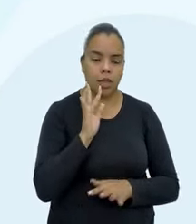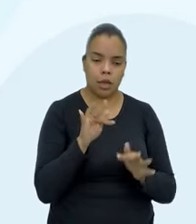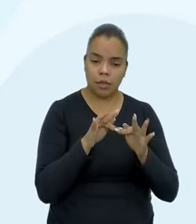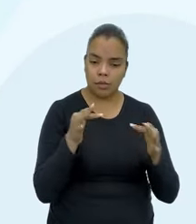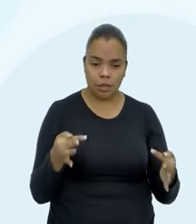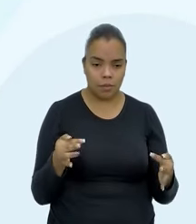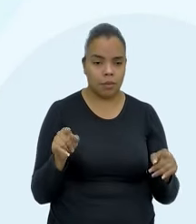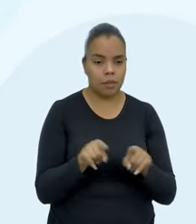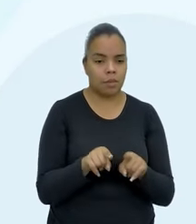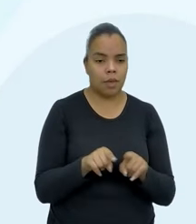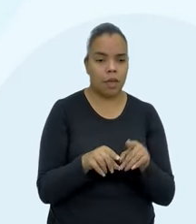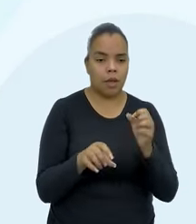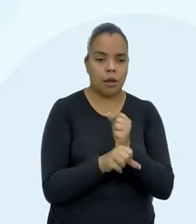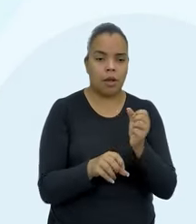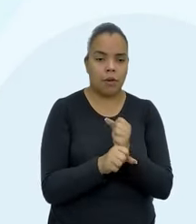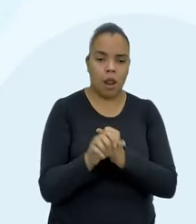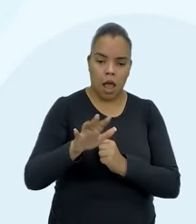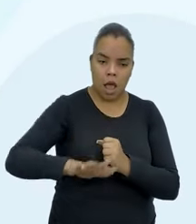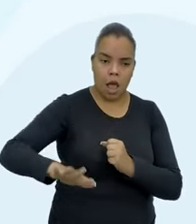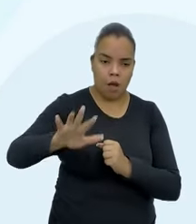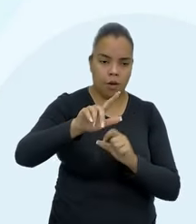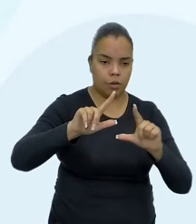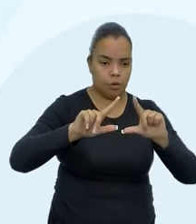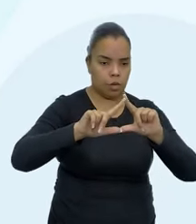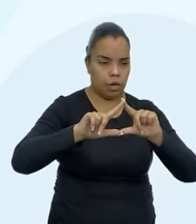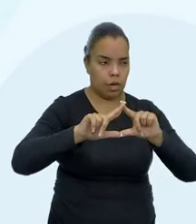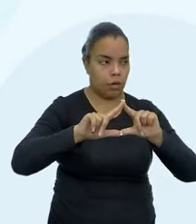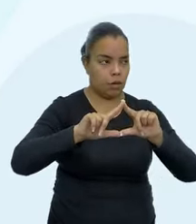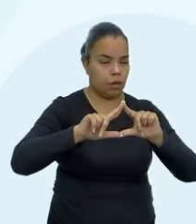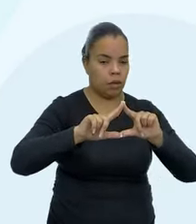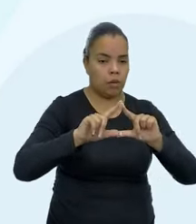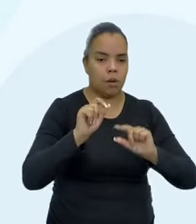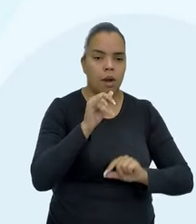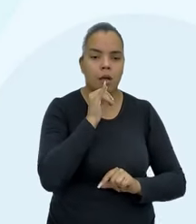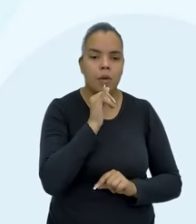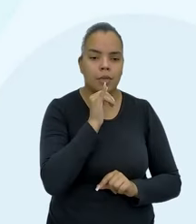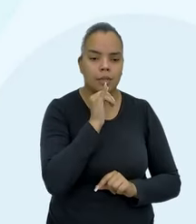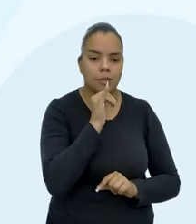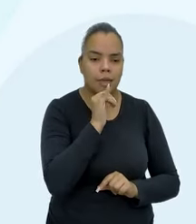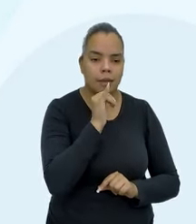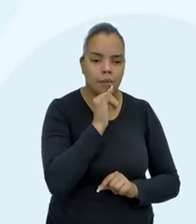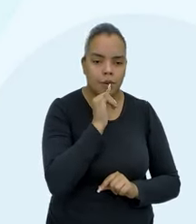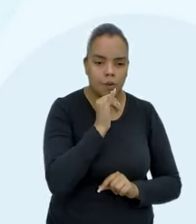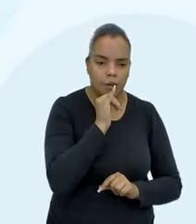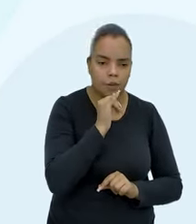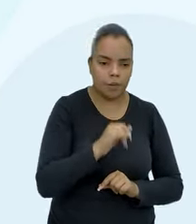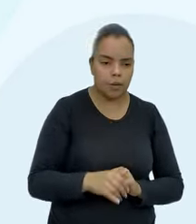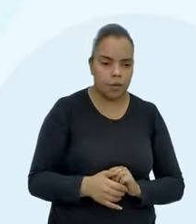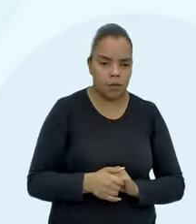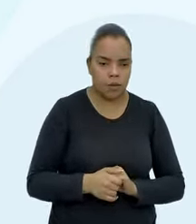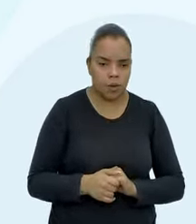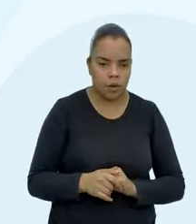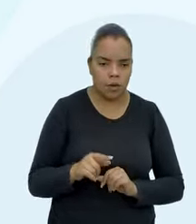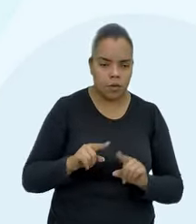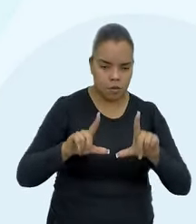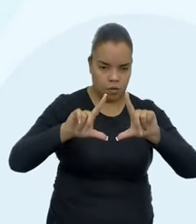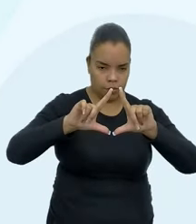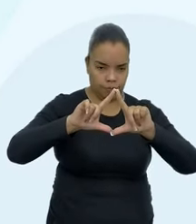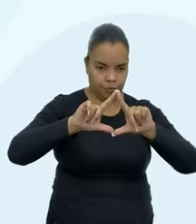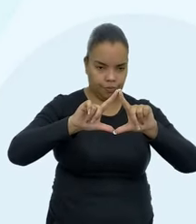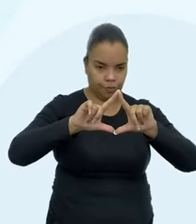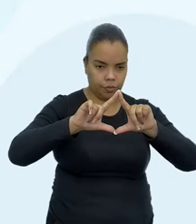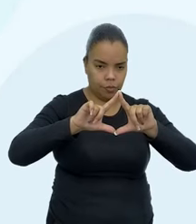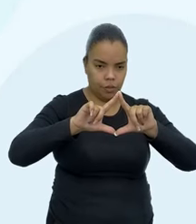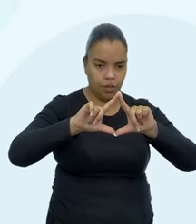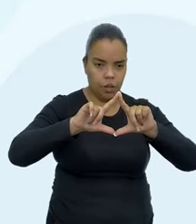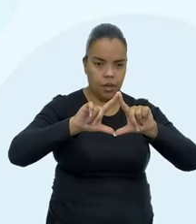simples eu quero calcular a área desse triângulo é só para citar como exemplo eu tenho tem ali ó o Claro que a área